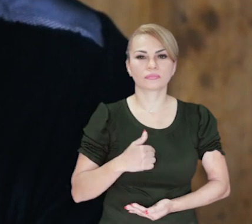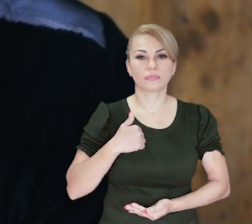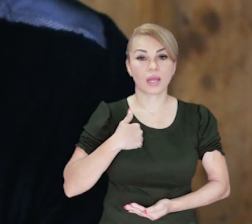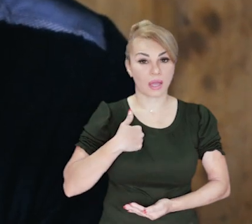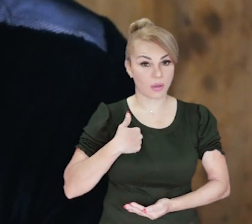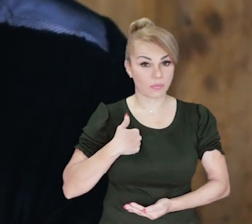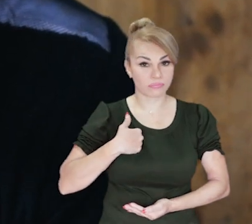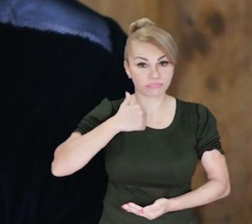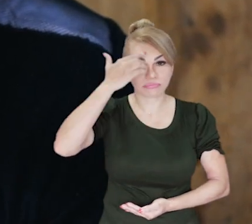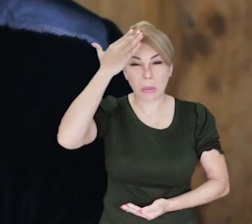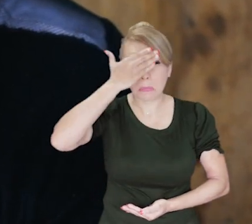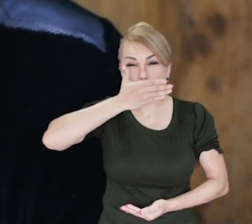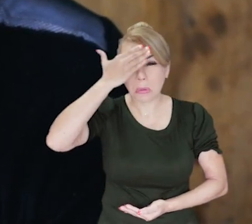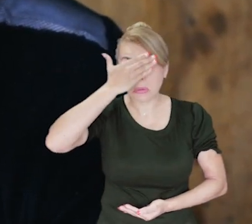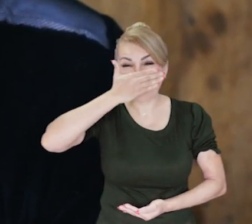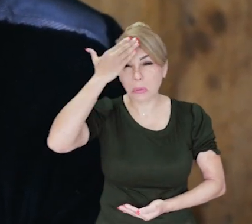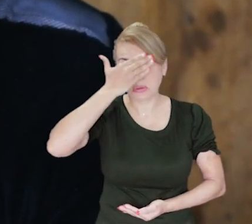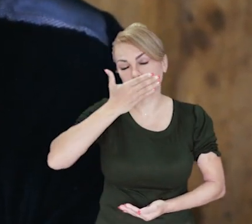Eu não enxergo